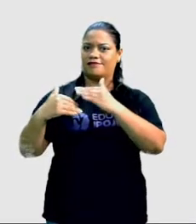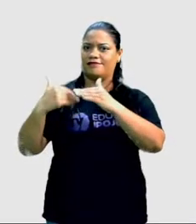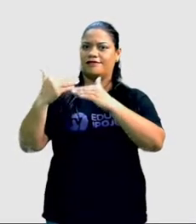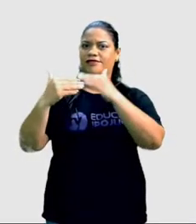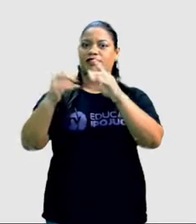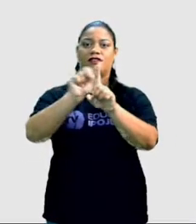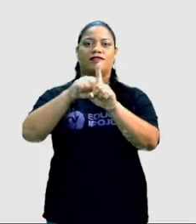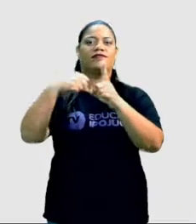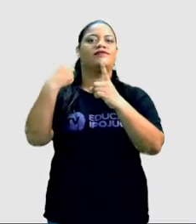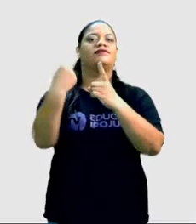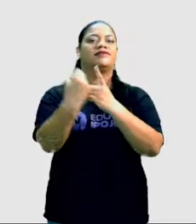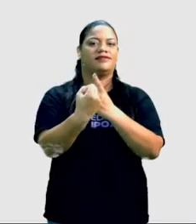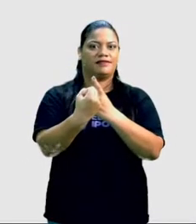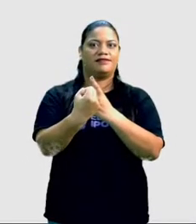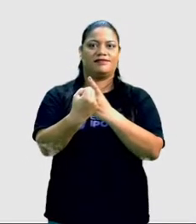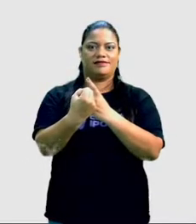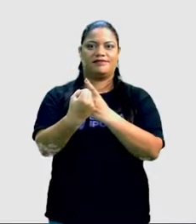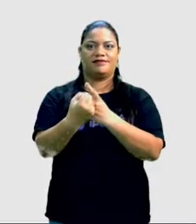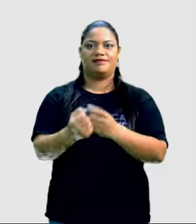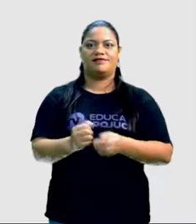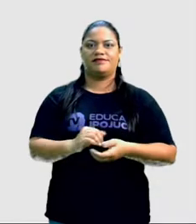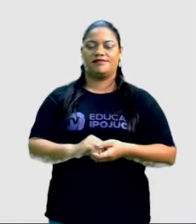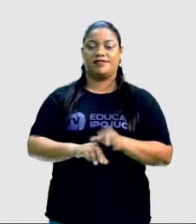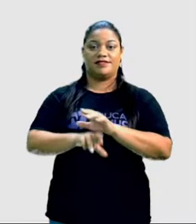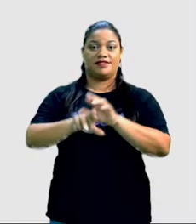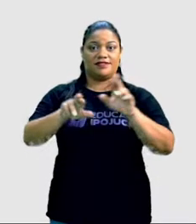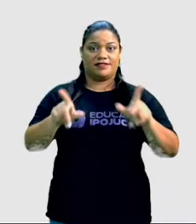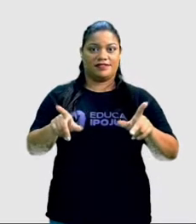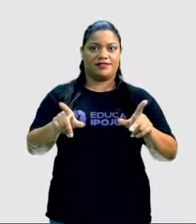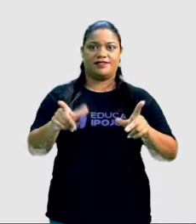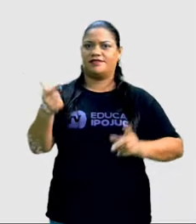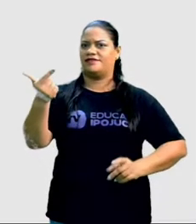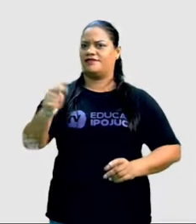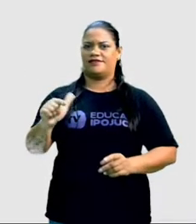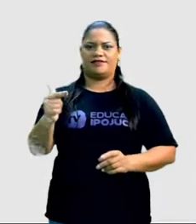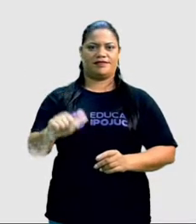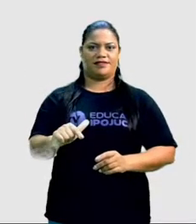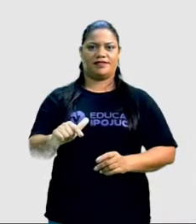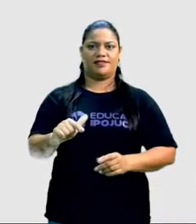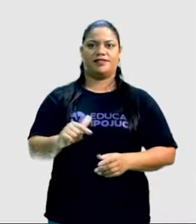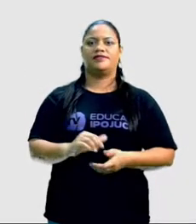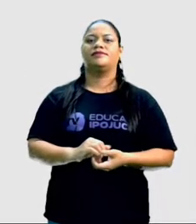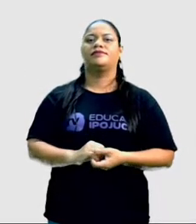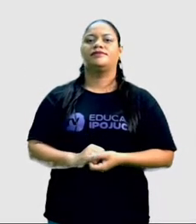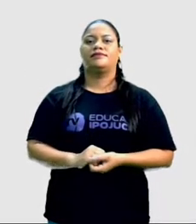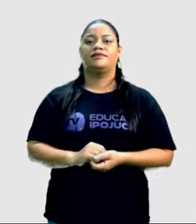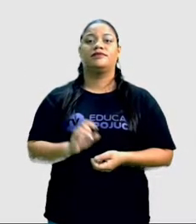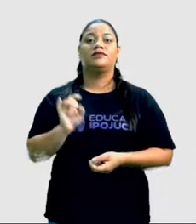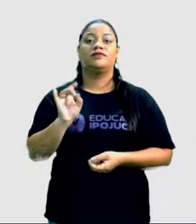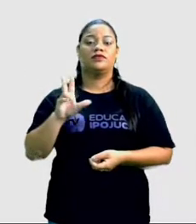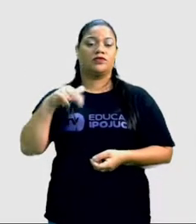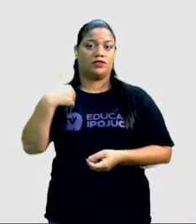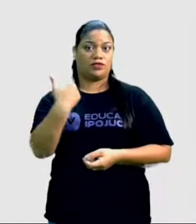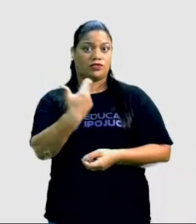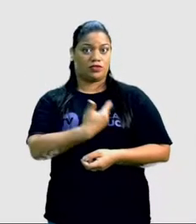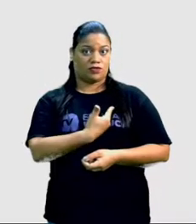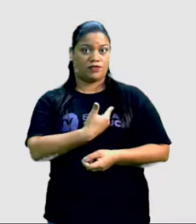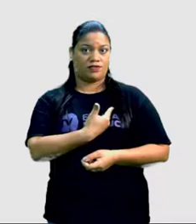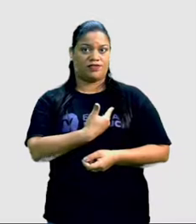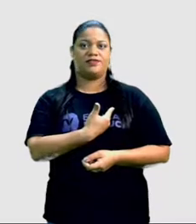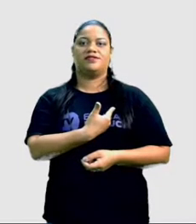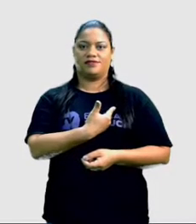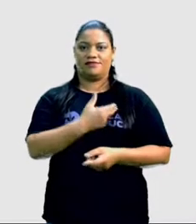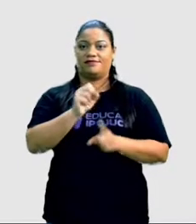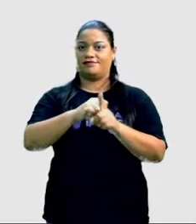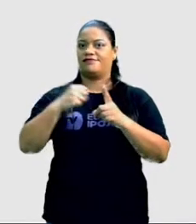social. Isso significa que as distinções não existem em si mesmo. Somos nós,